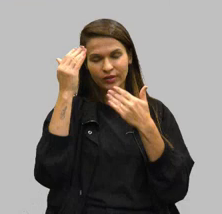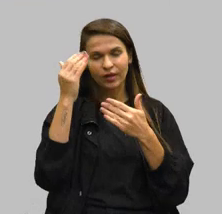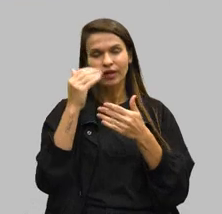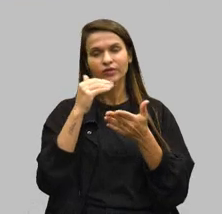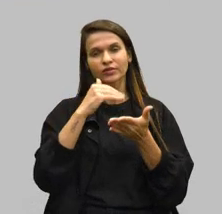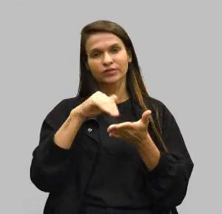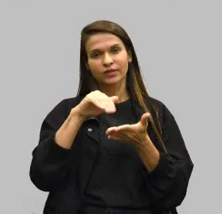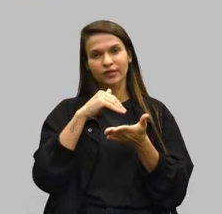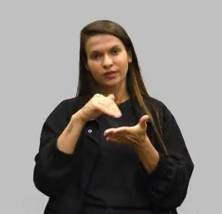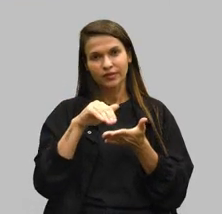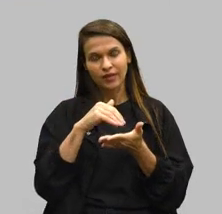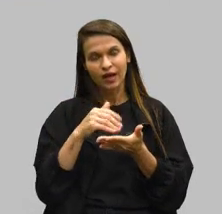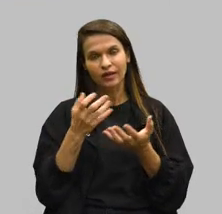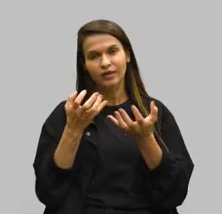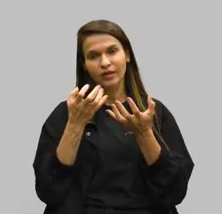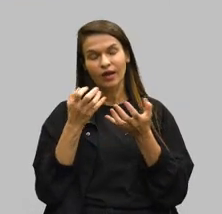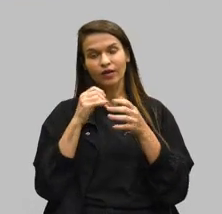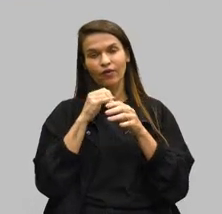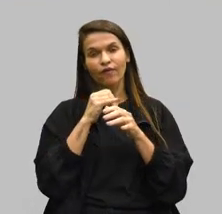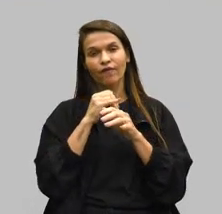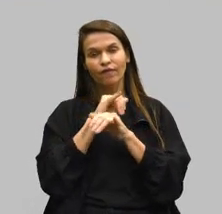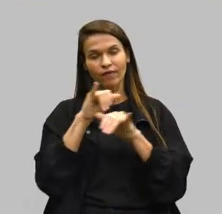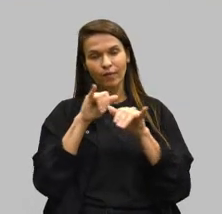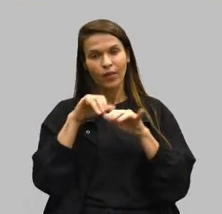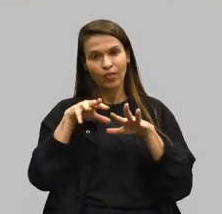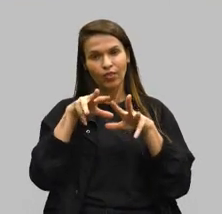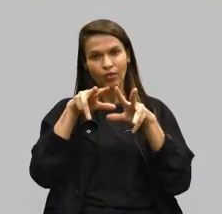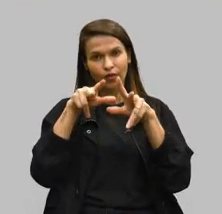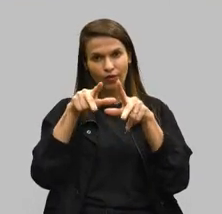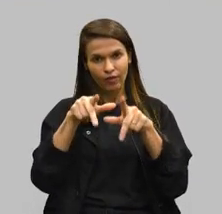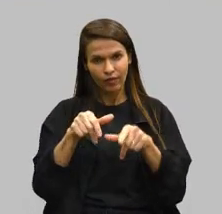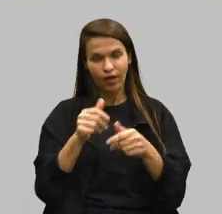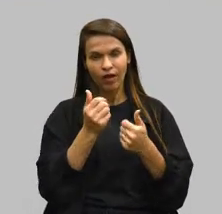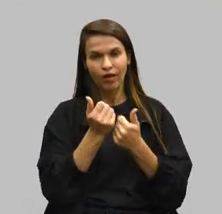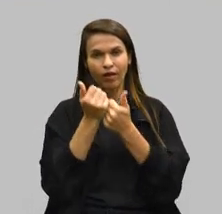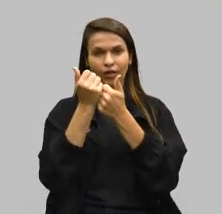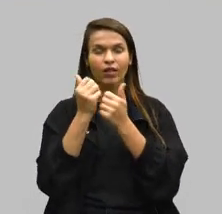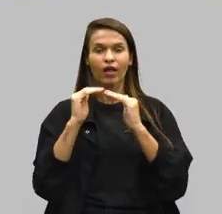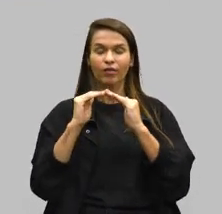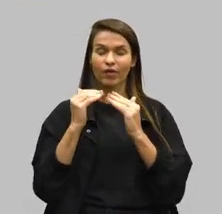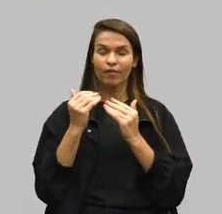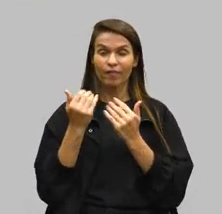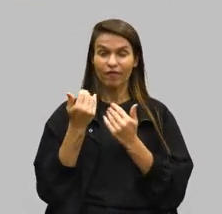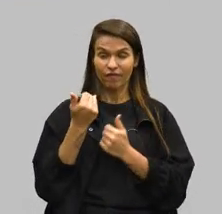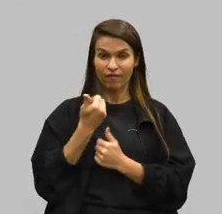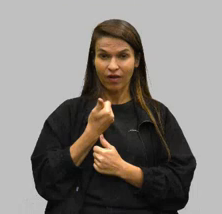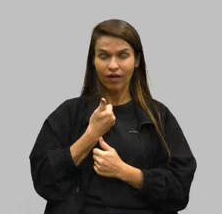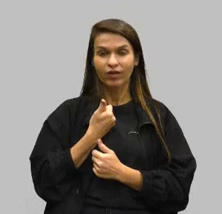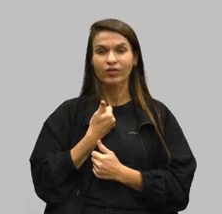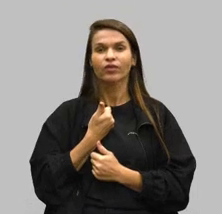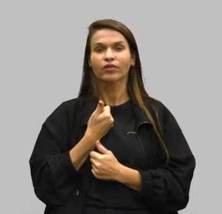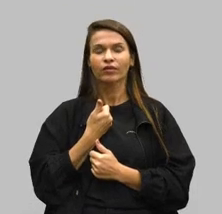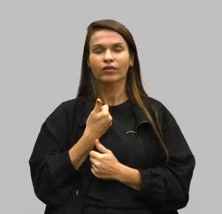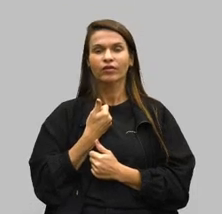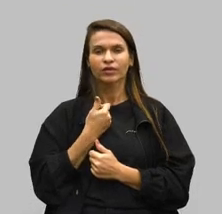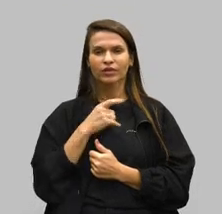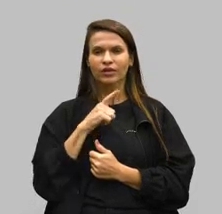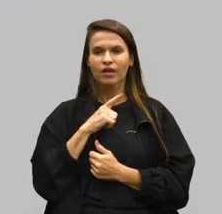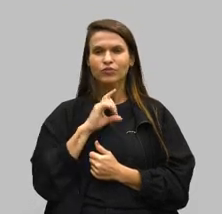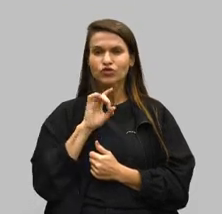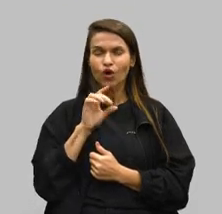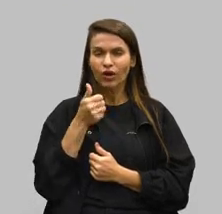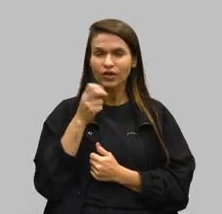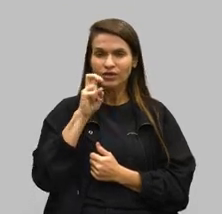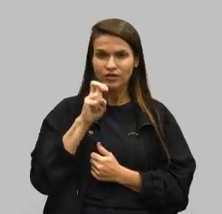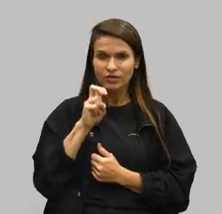Secretária quero aqui informar a todos e todas que a assessoria da casa tá me informando que nós temos e apenas 15